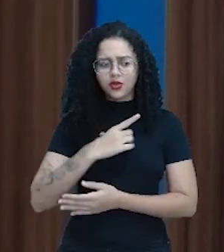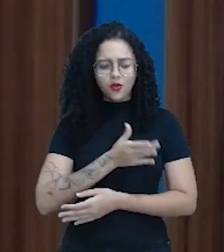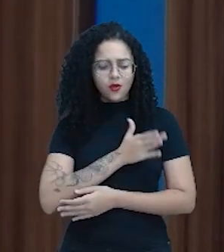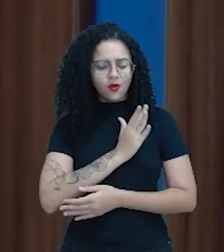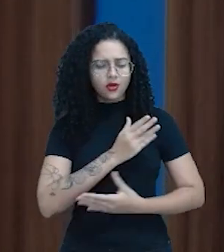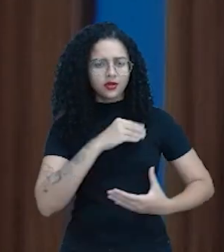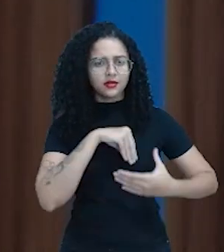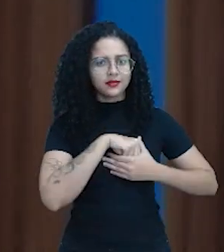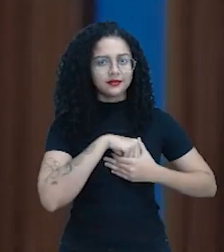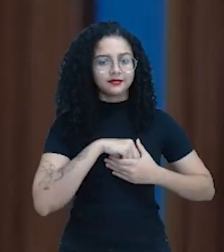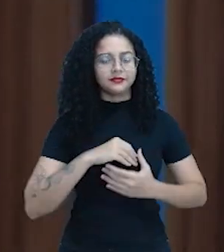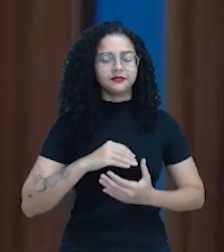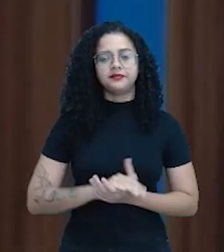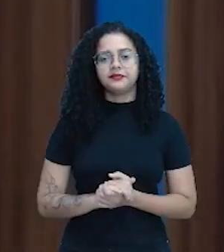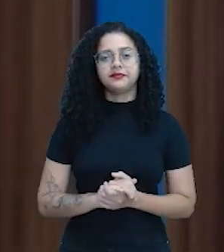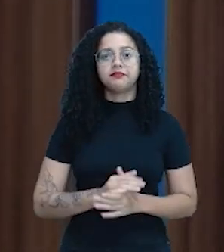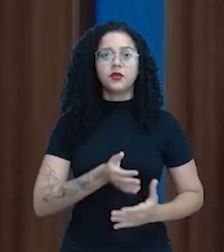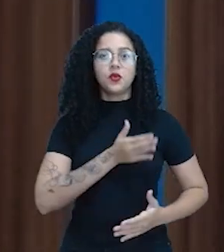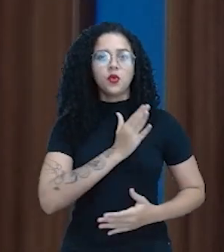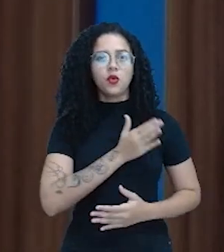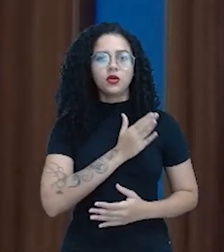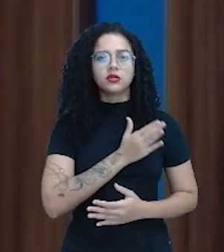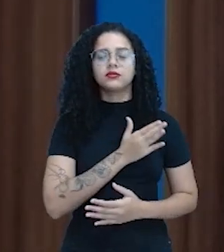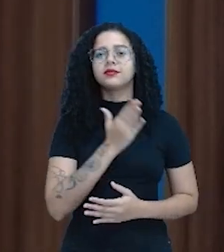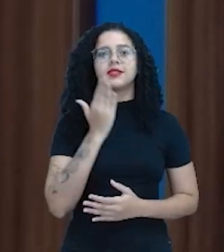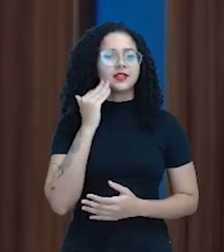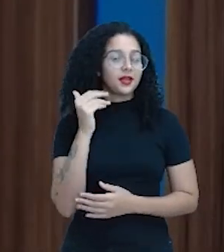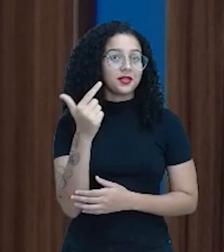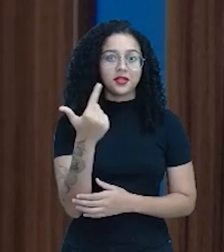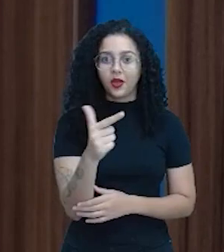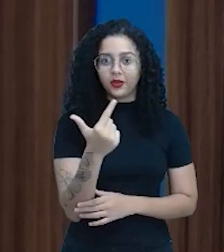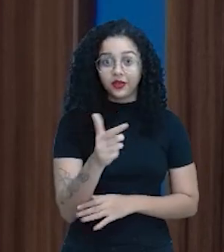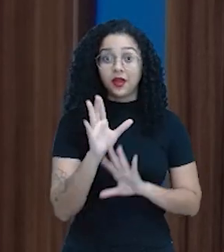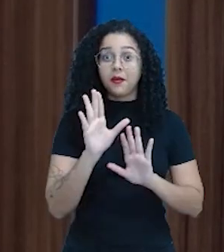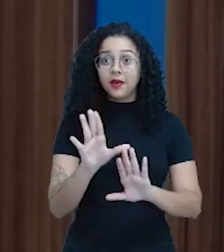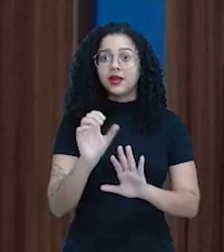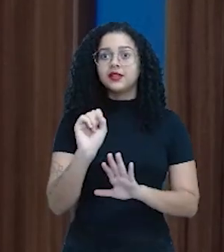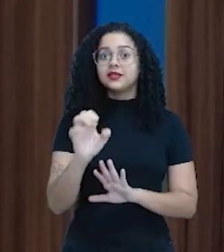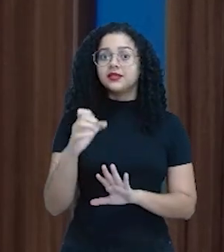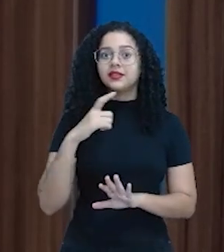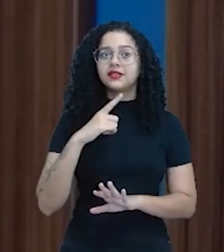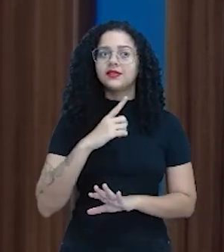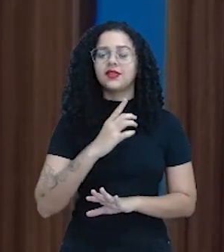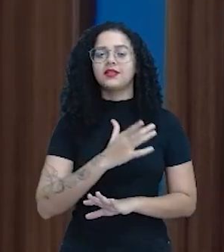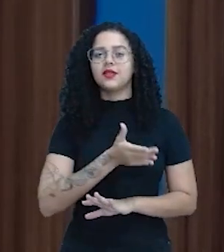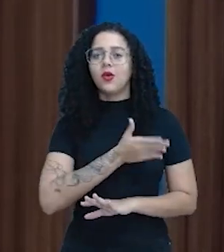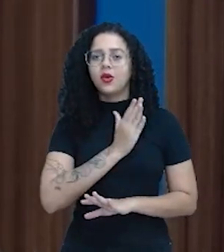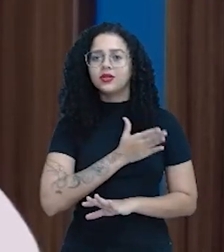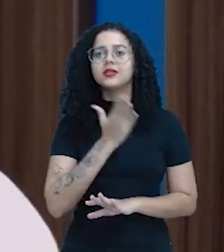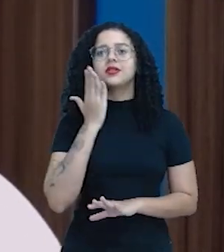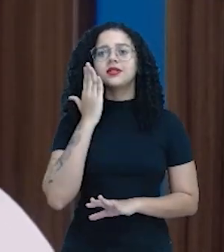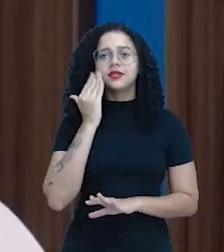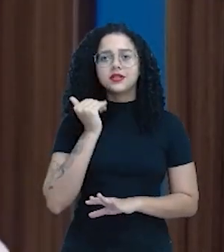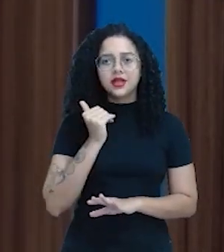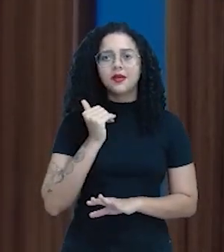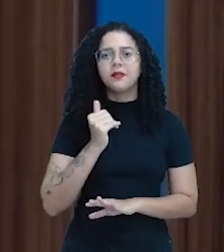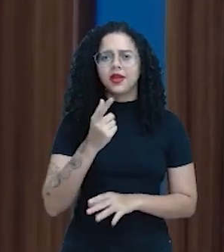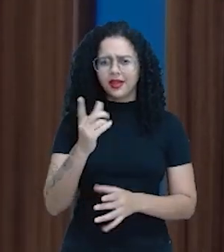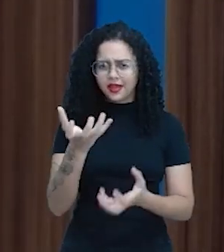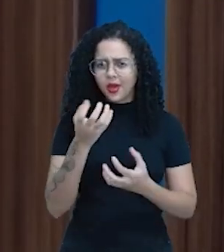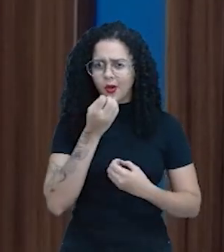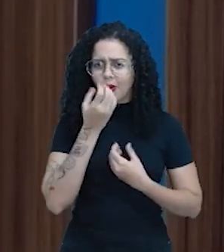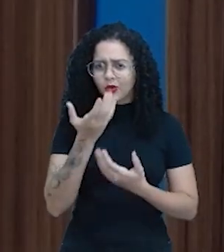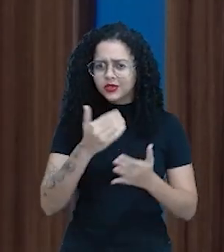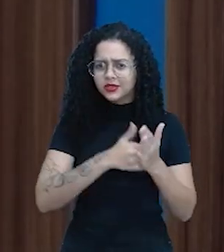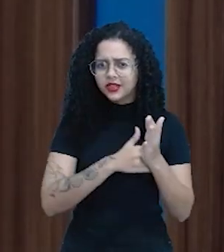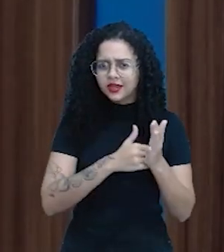coração. Coração, sei que eu não tenho. Se eu tivesse, saberia. Quer que eu te conte um segredo?